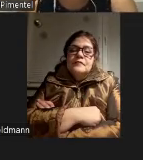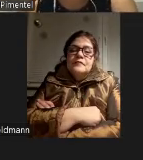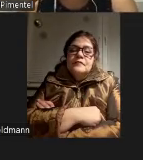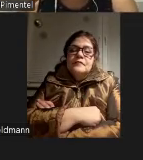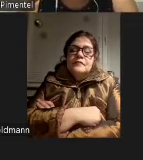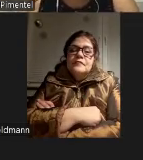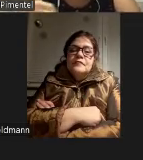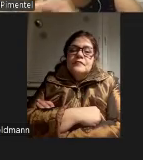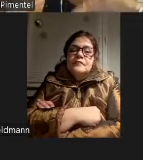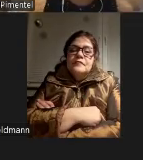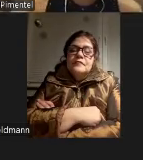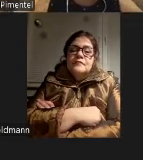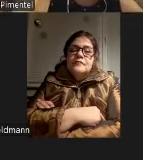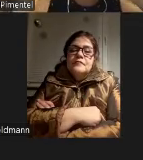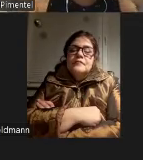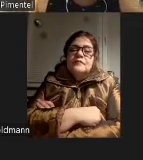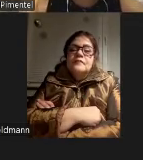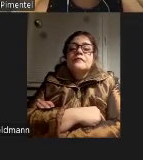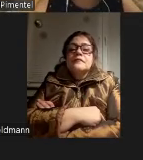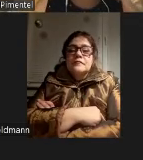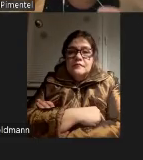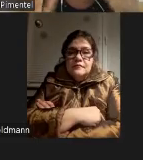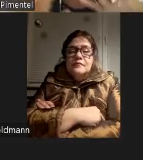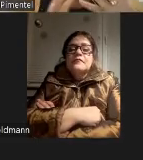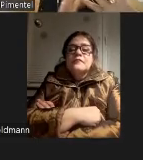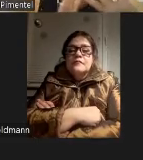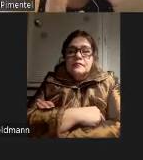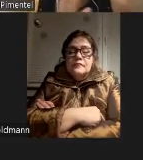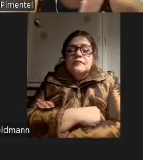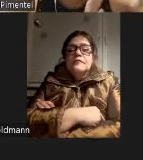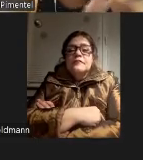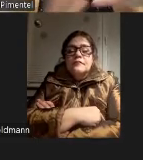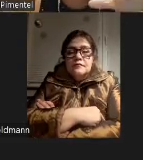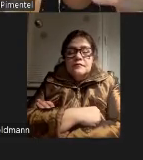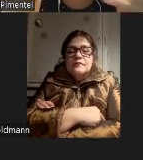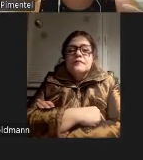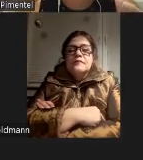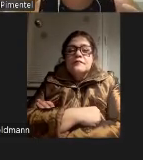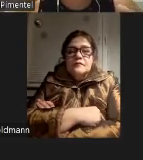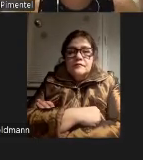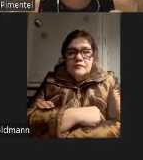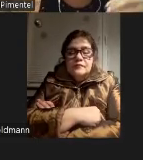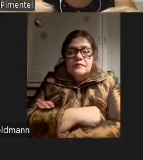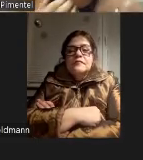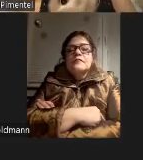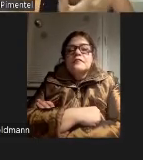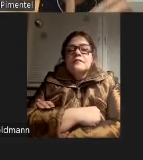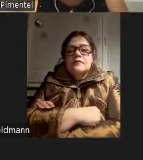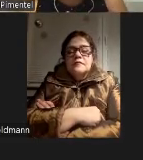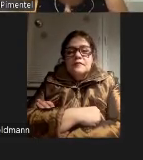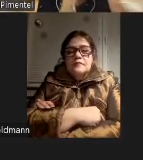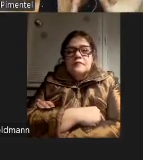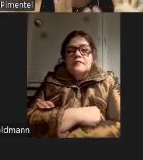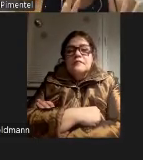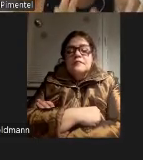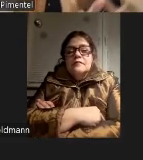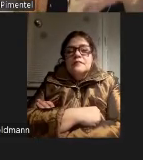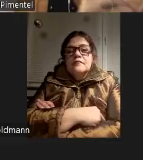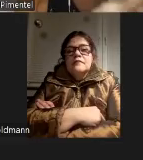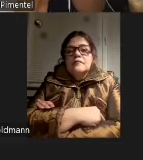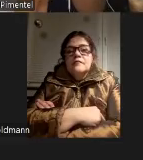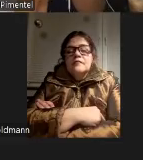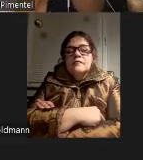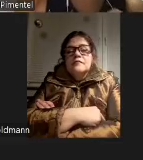córtex frontal. Aí esse córtex frontal, uma área cerebral, ela vai lá e direciona esse conhecimento para estruturas que, a